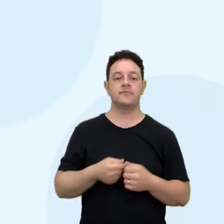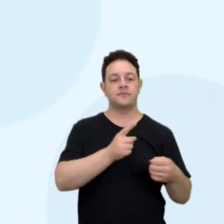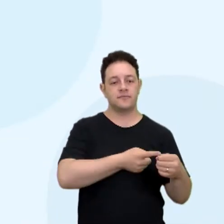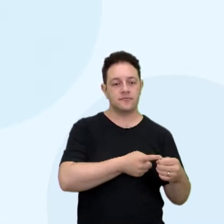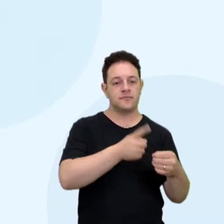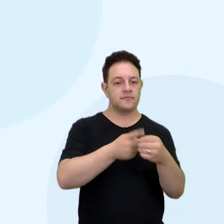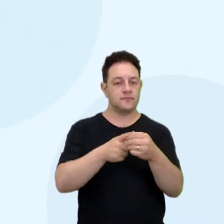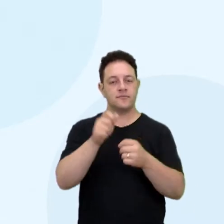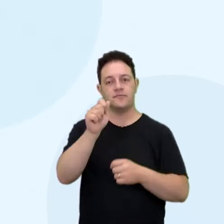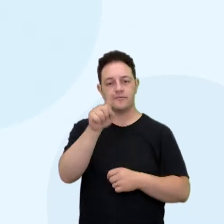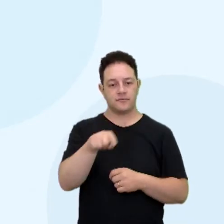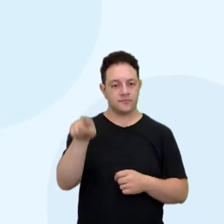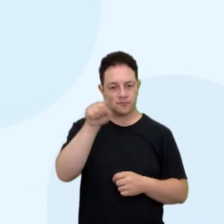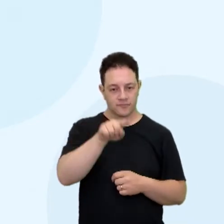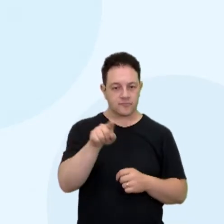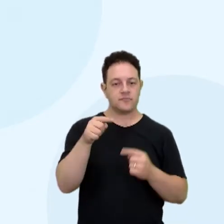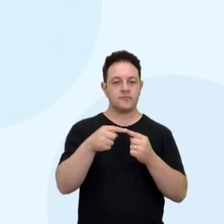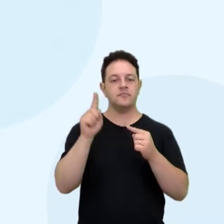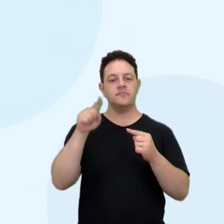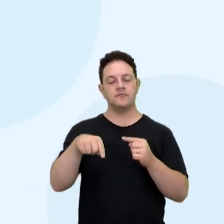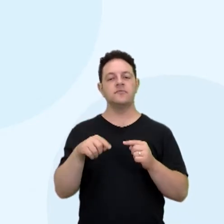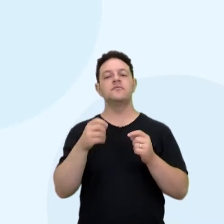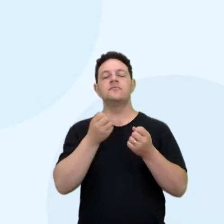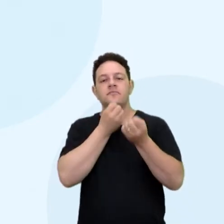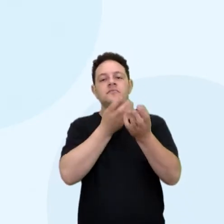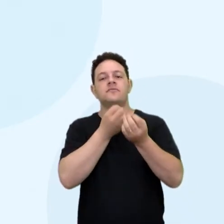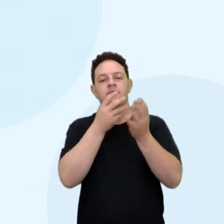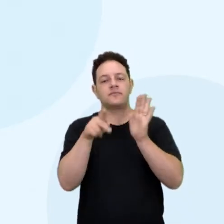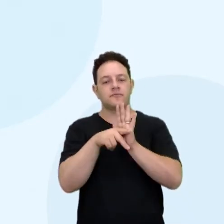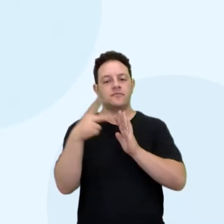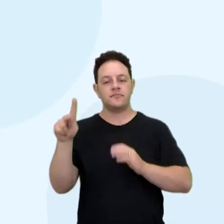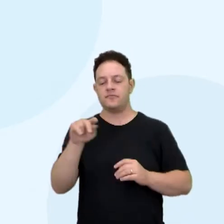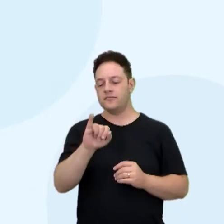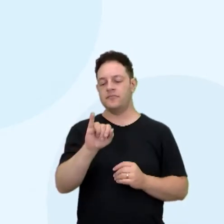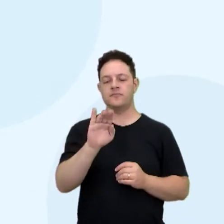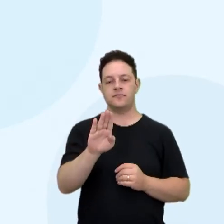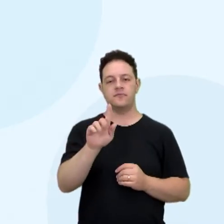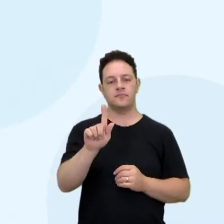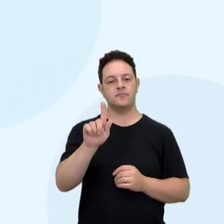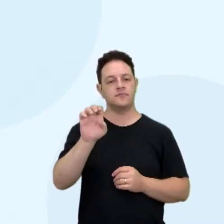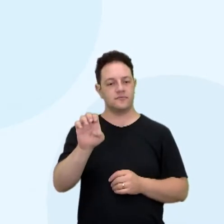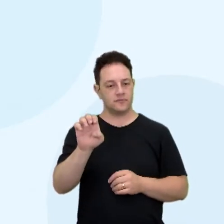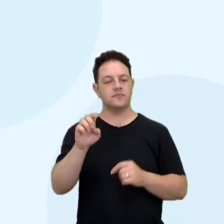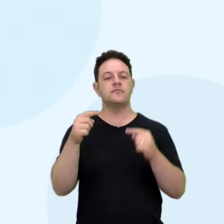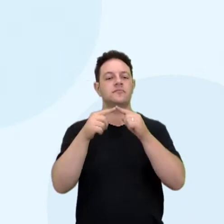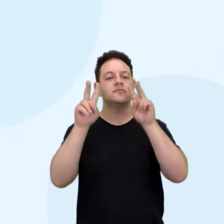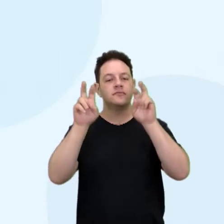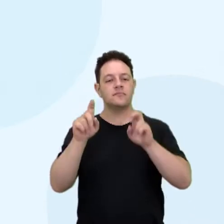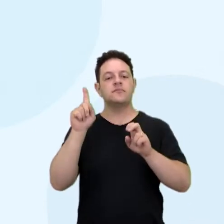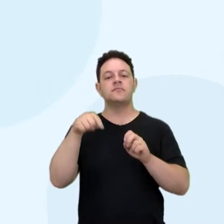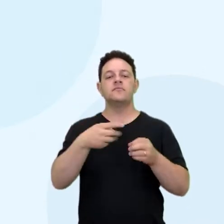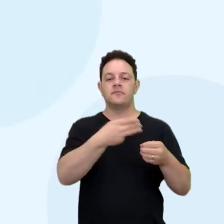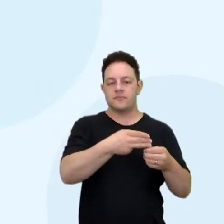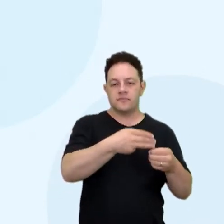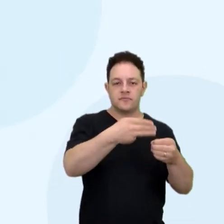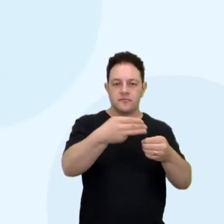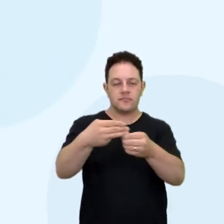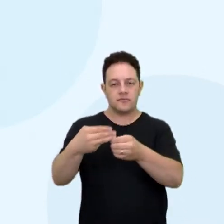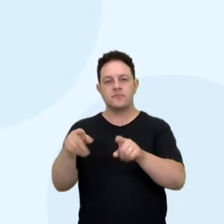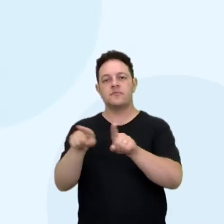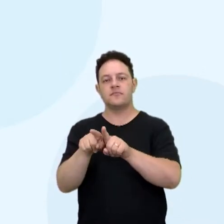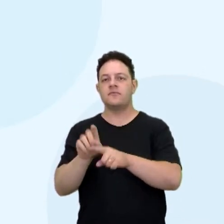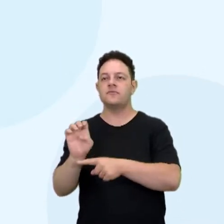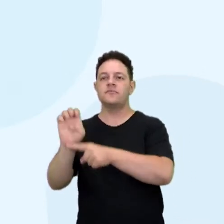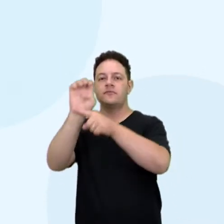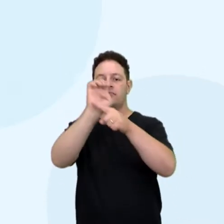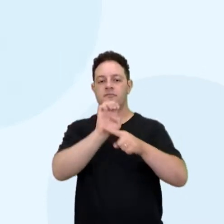Cidades, aí, é o sistema agregador de informações do IBGE sobre municípios e estados do Brasil.